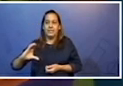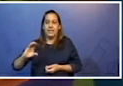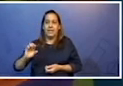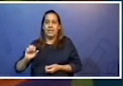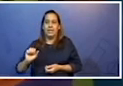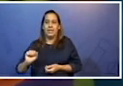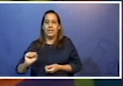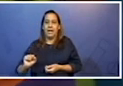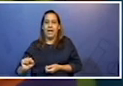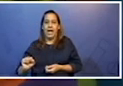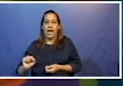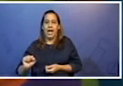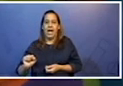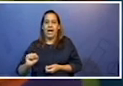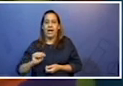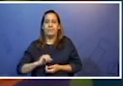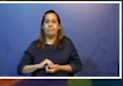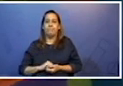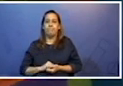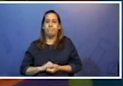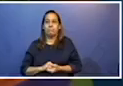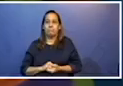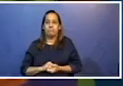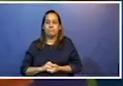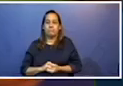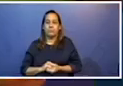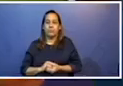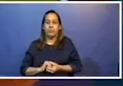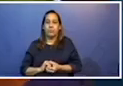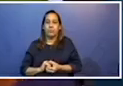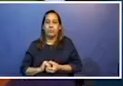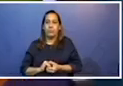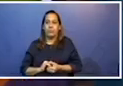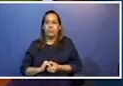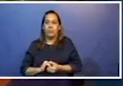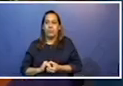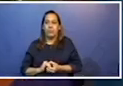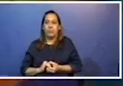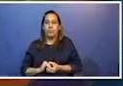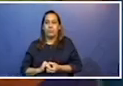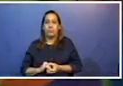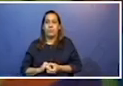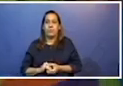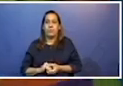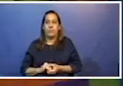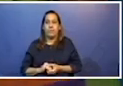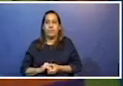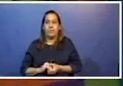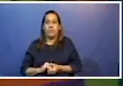D, carcará, a letra C e a seriema, a letra A. Conferido?